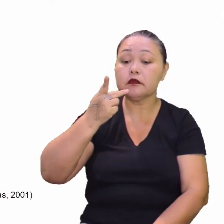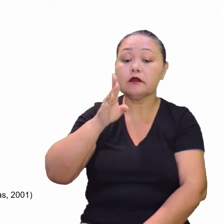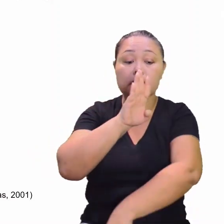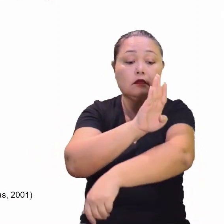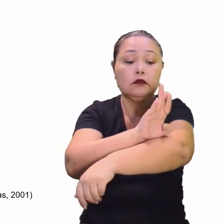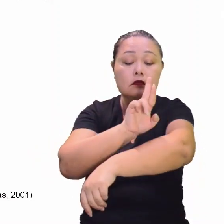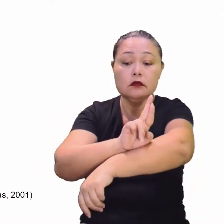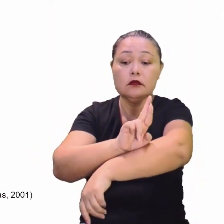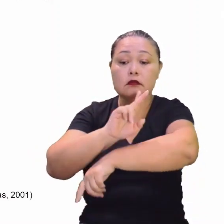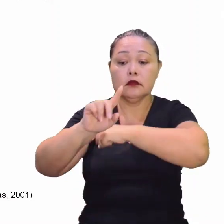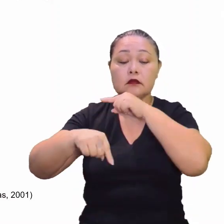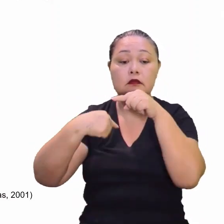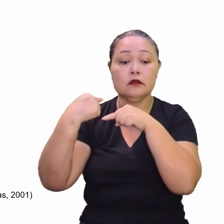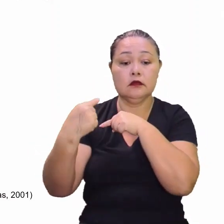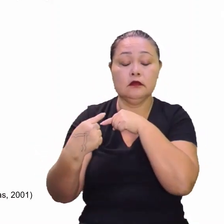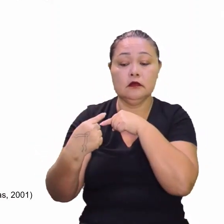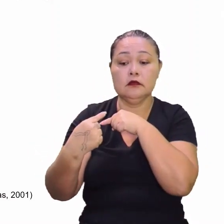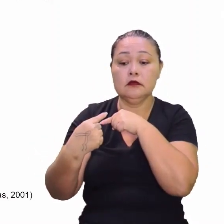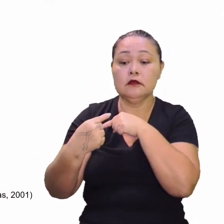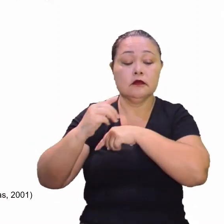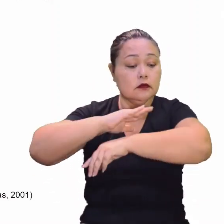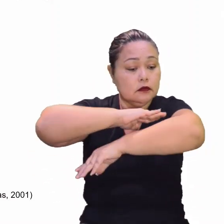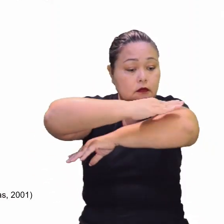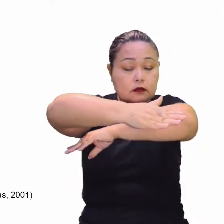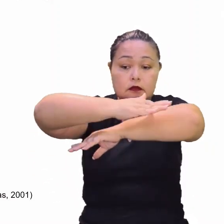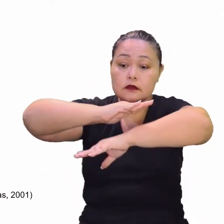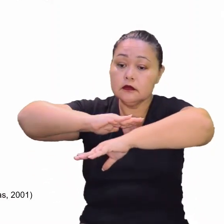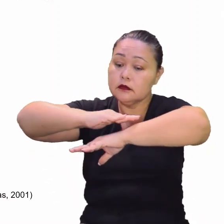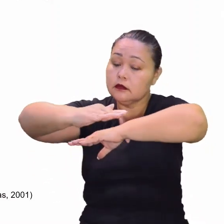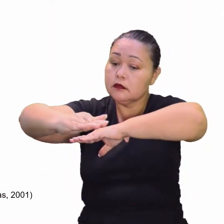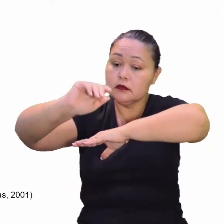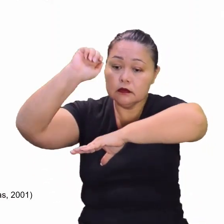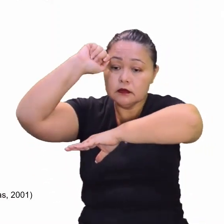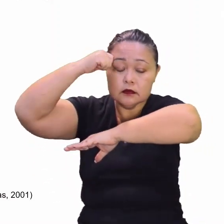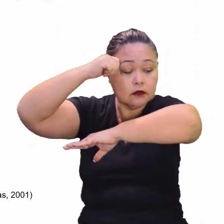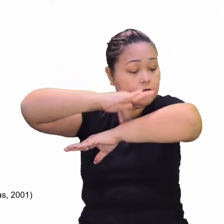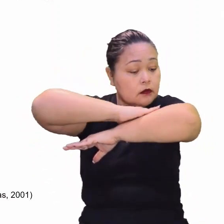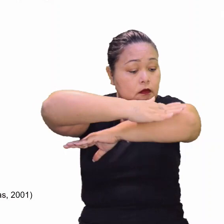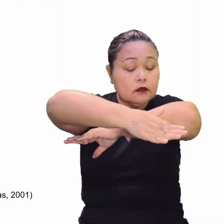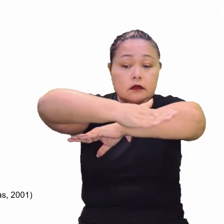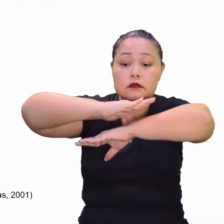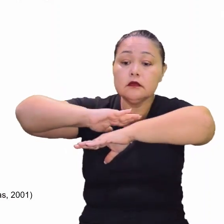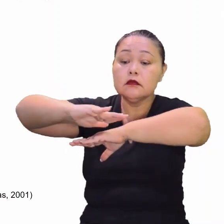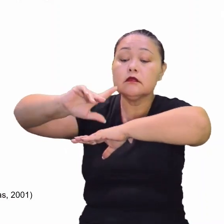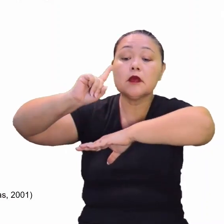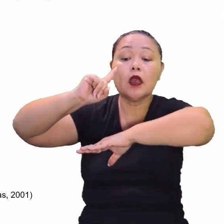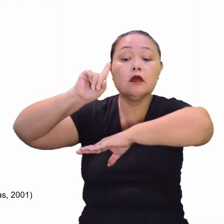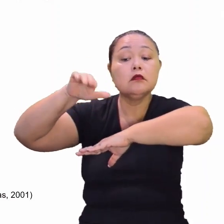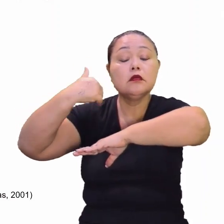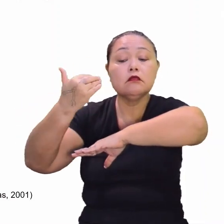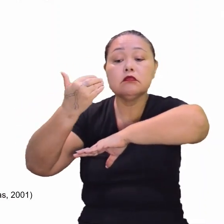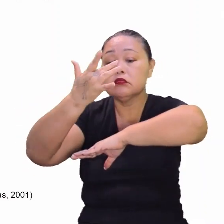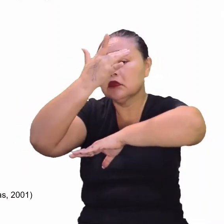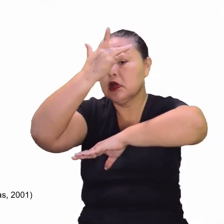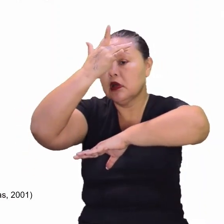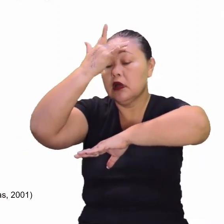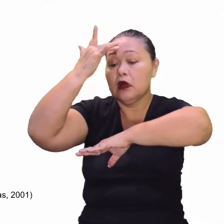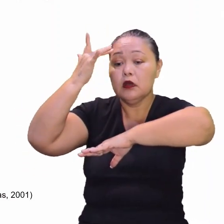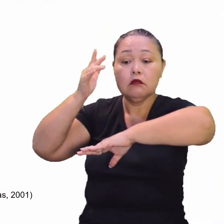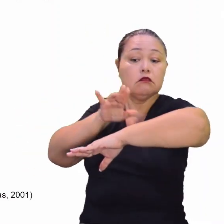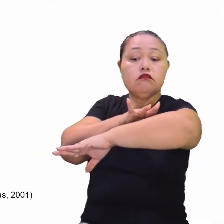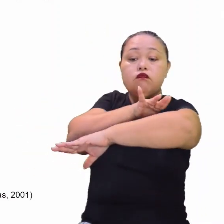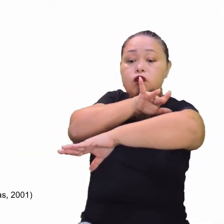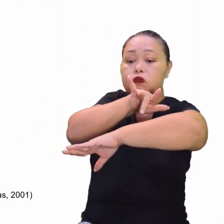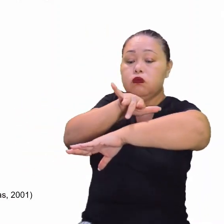essa BR, após a sua pavimentação, ela foi de suma importância para a atração desse